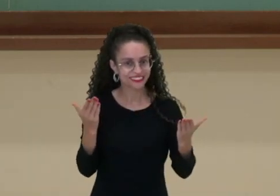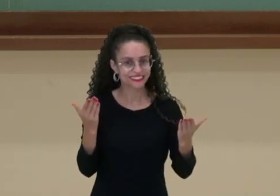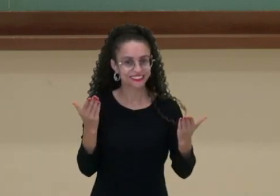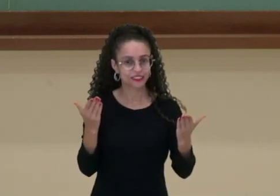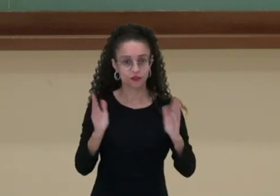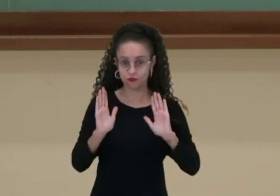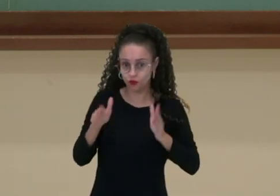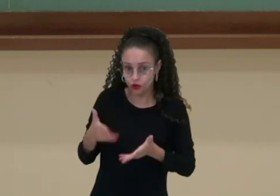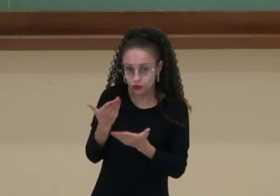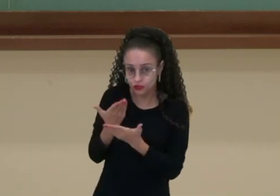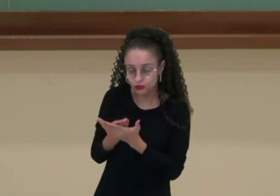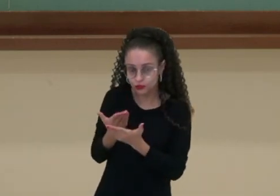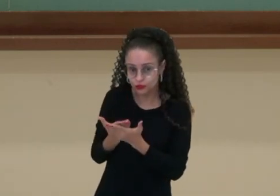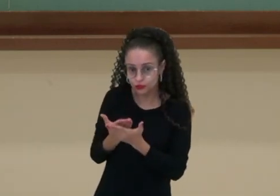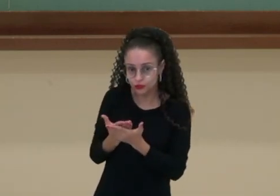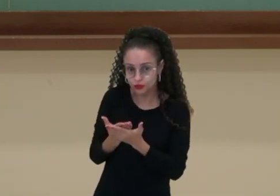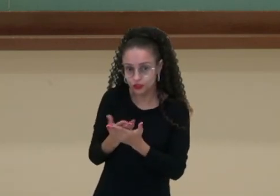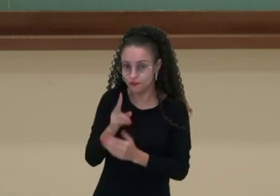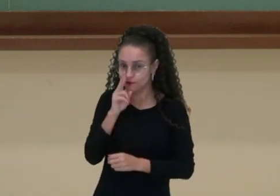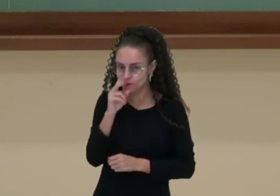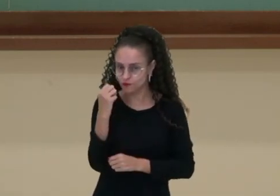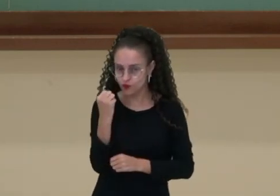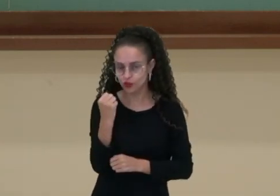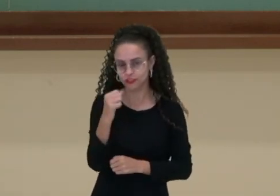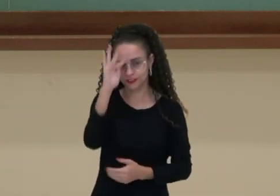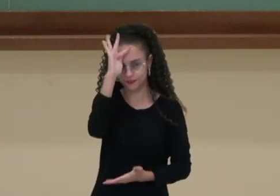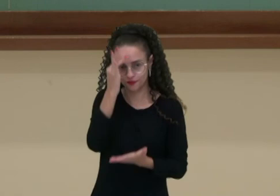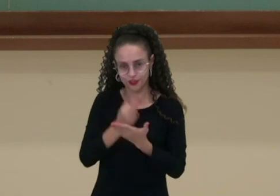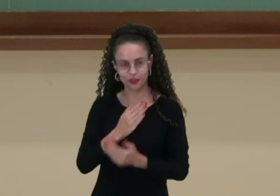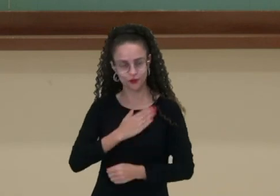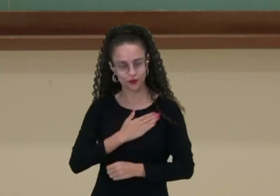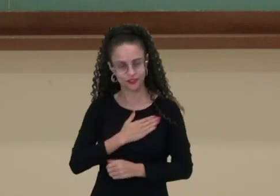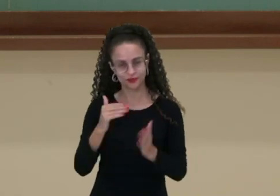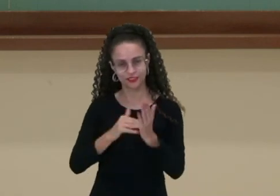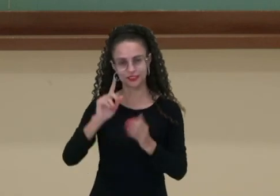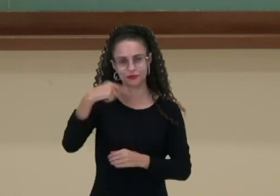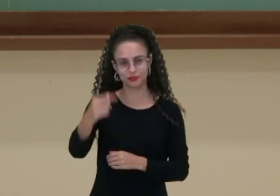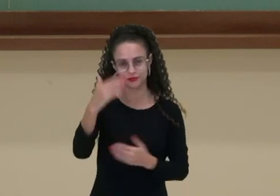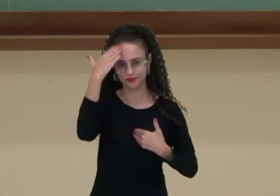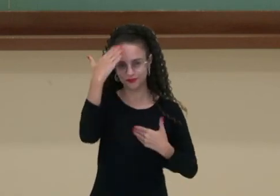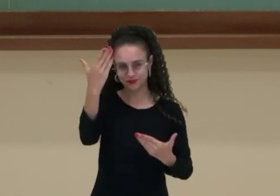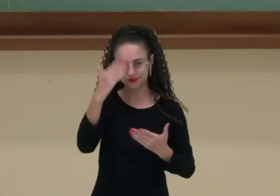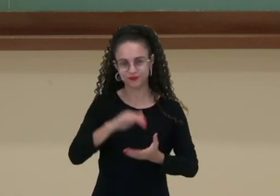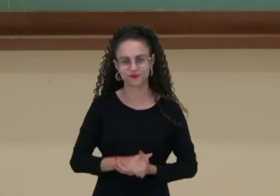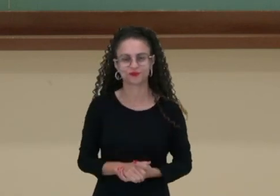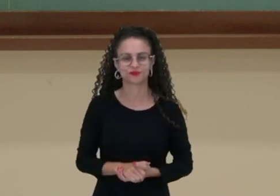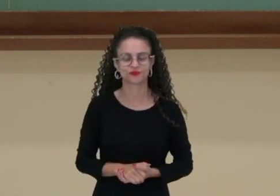Foco nos estudos, força, fé no coração. Até a próxima. Valeu!